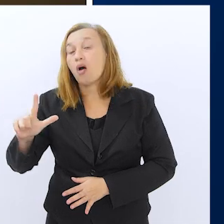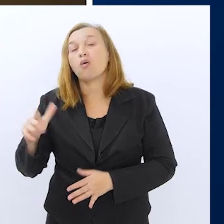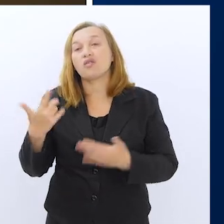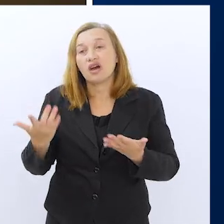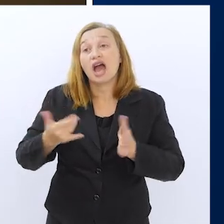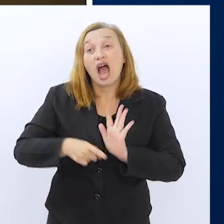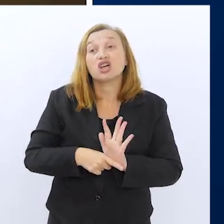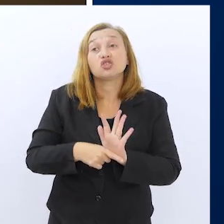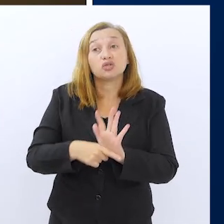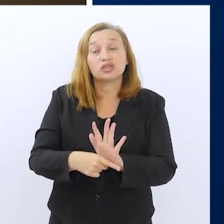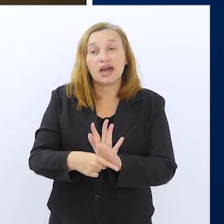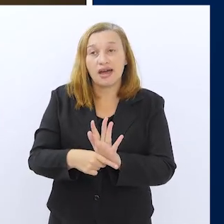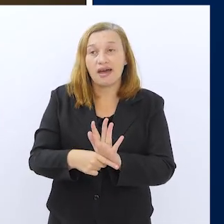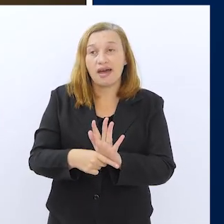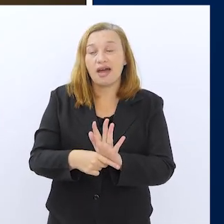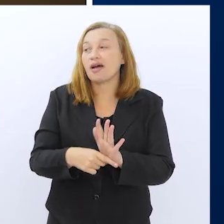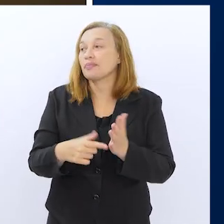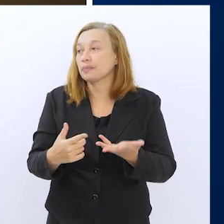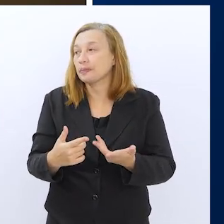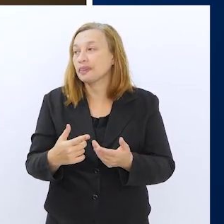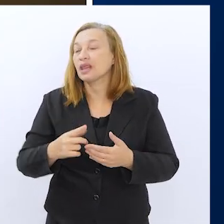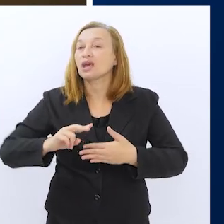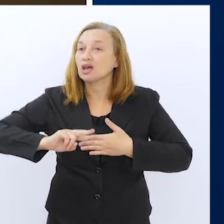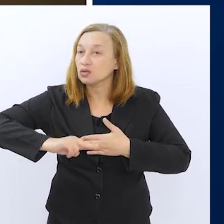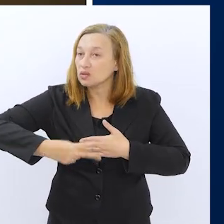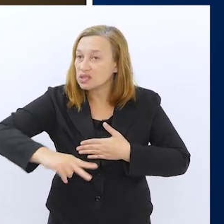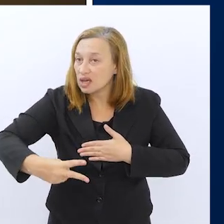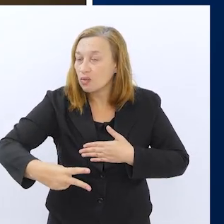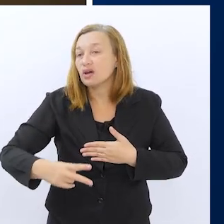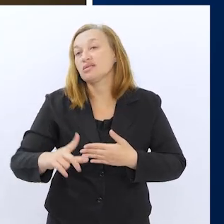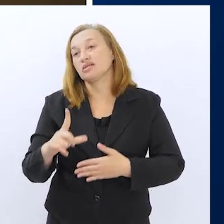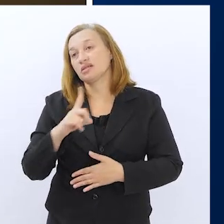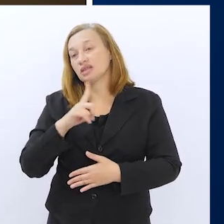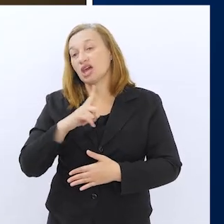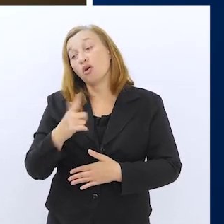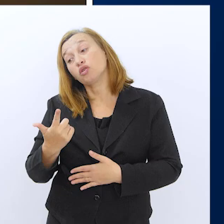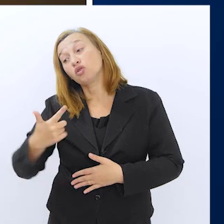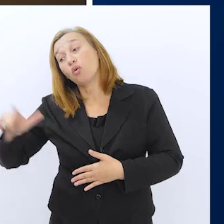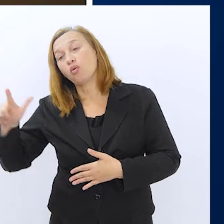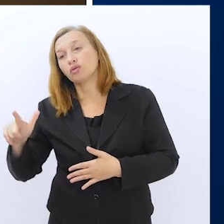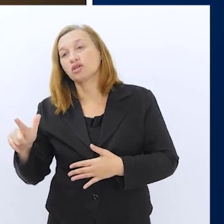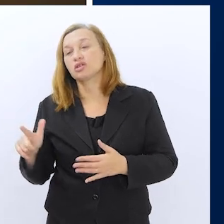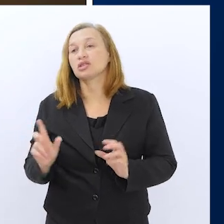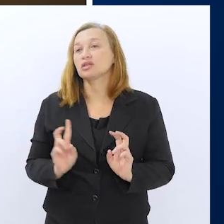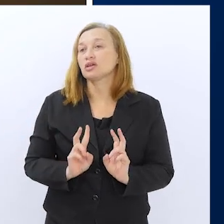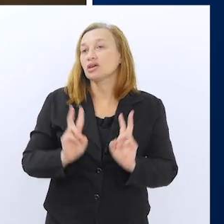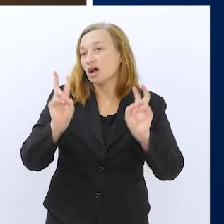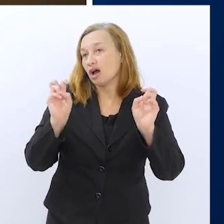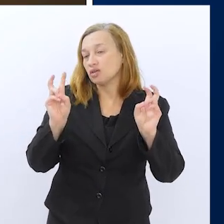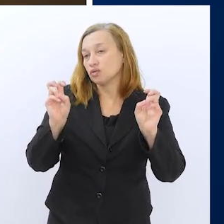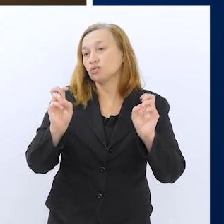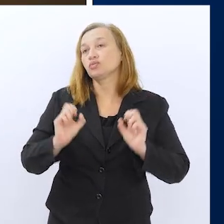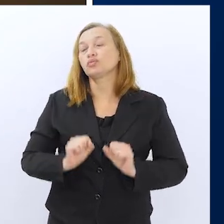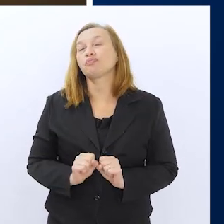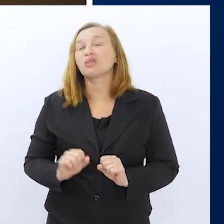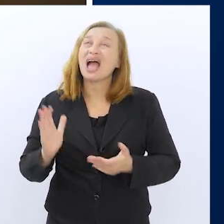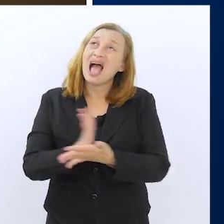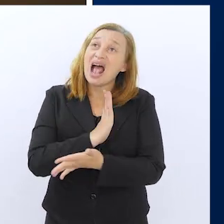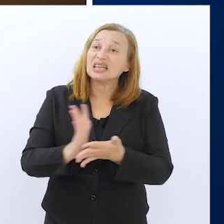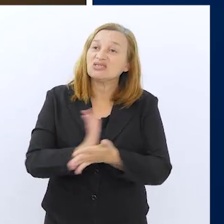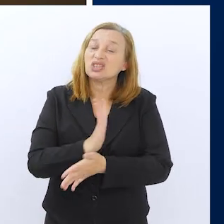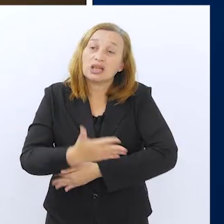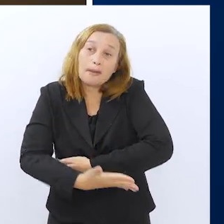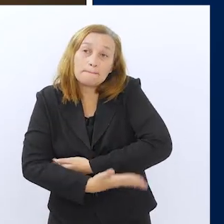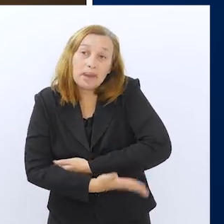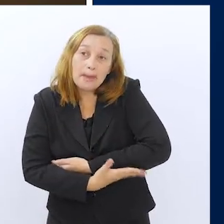tenham sequelas e consequências das questões de prematuridade ou de outros casos, né, que